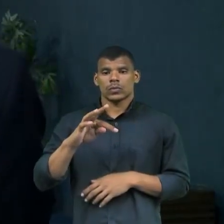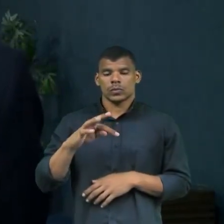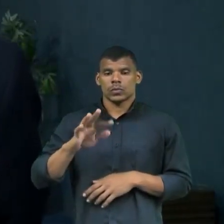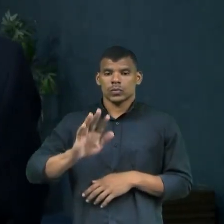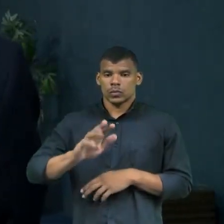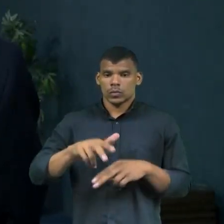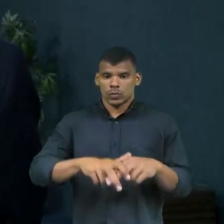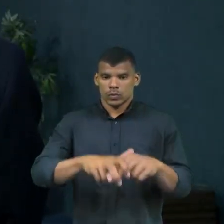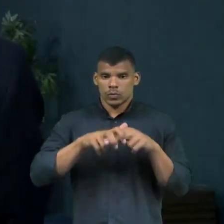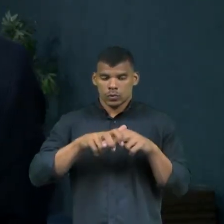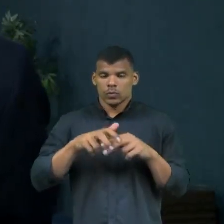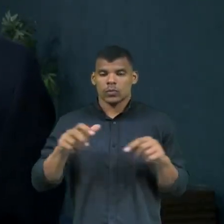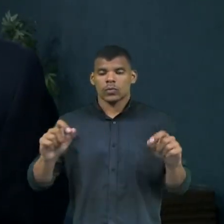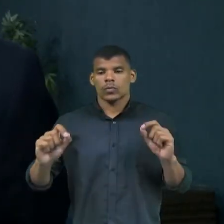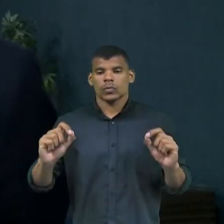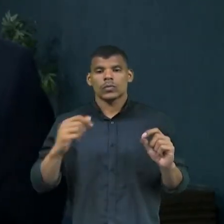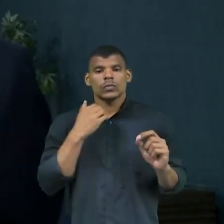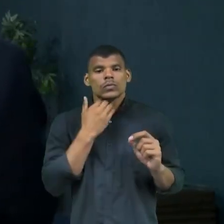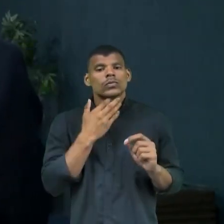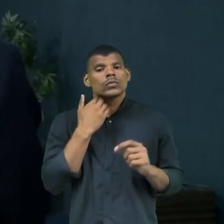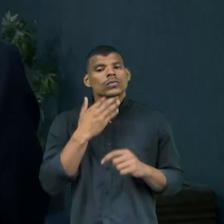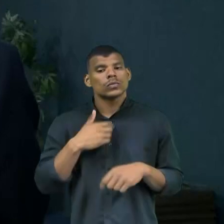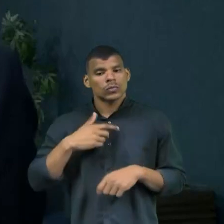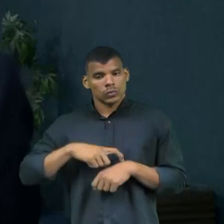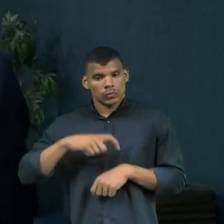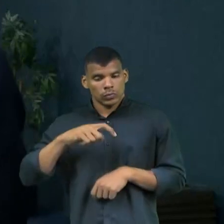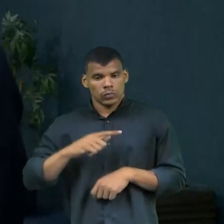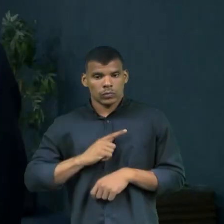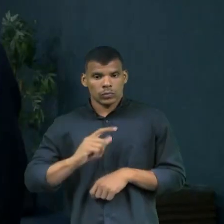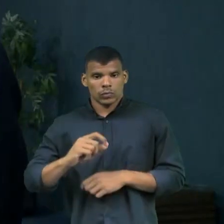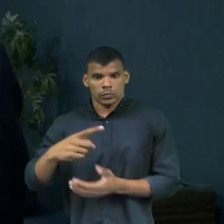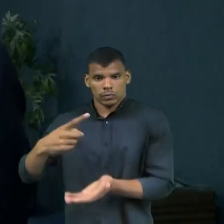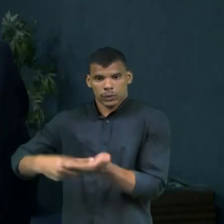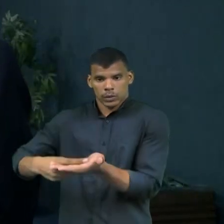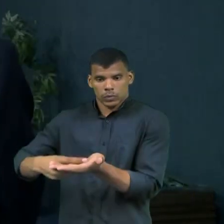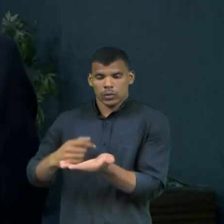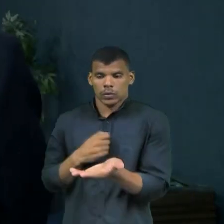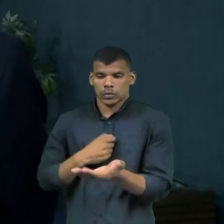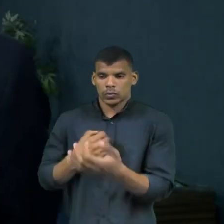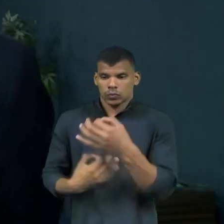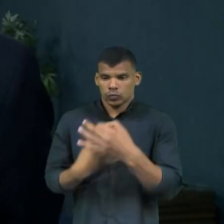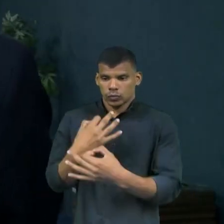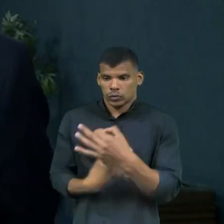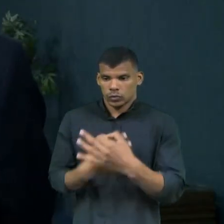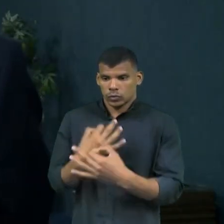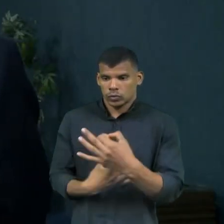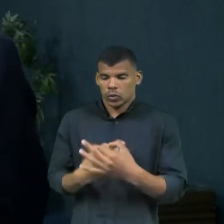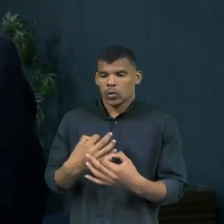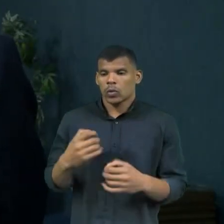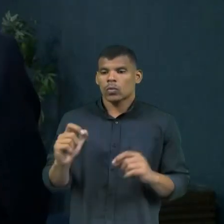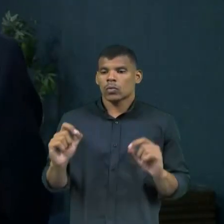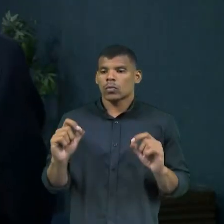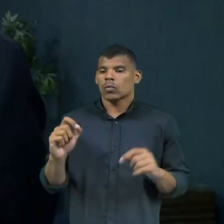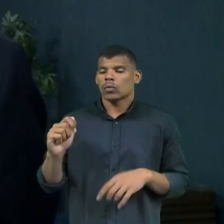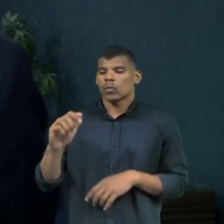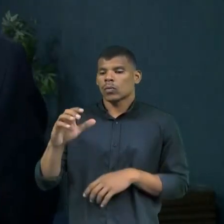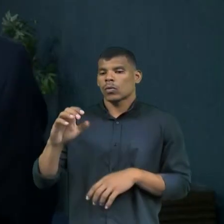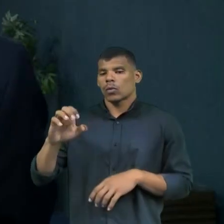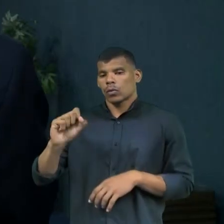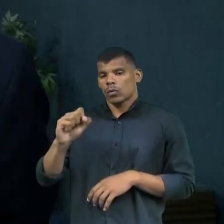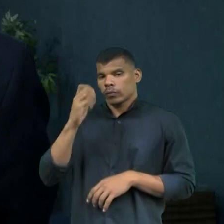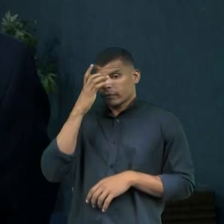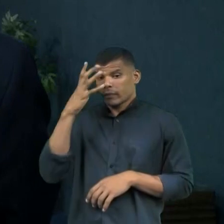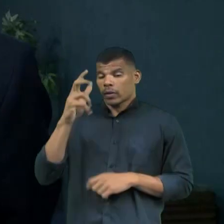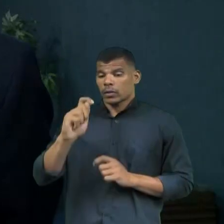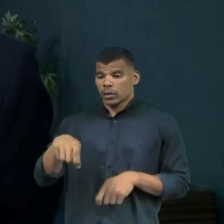isso mesmo que, inclusive, nesse momento, está havendo uma pactuação no judiciário para que o acesso ele possa ser facilitado.